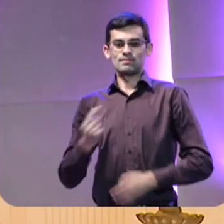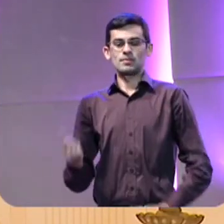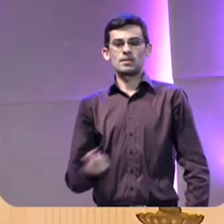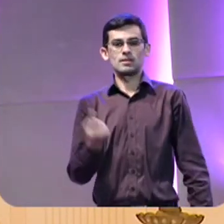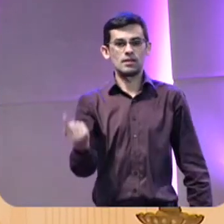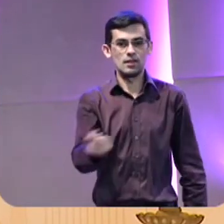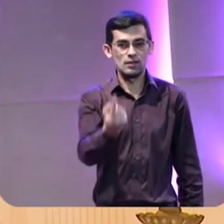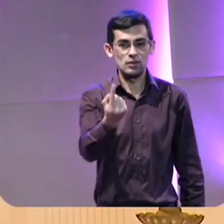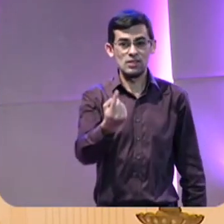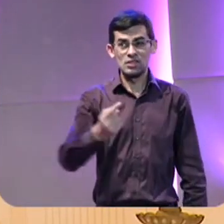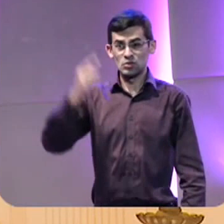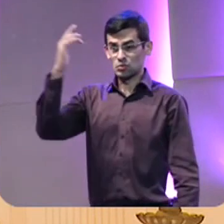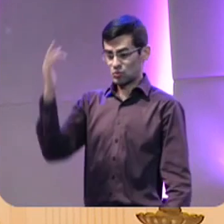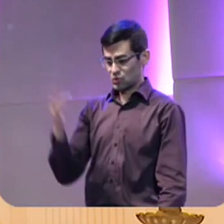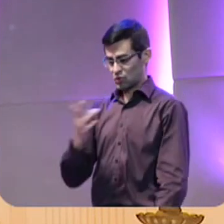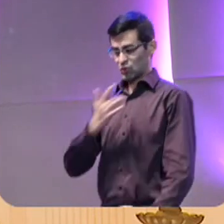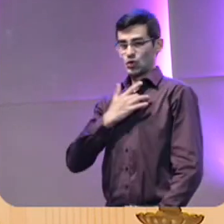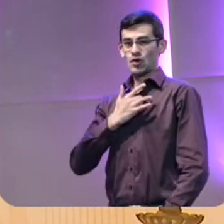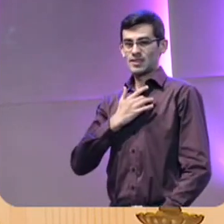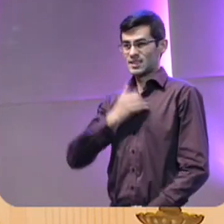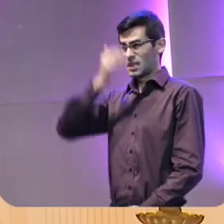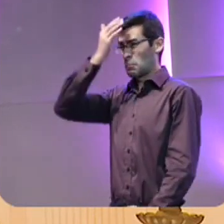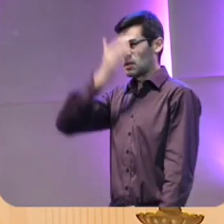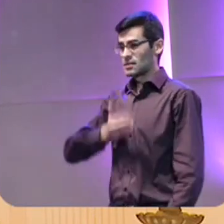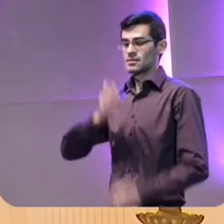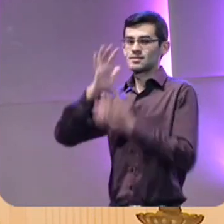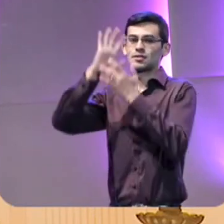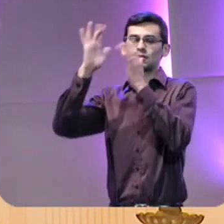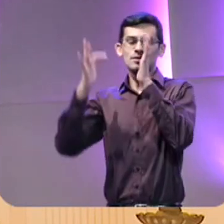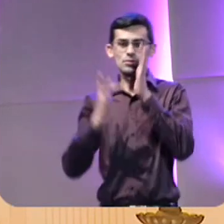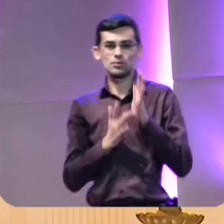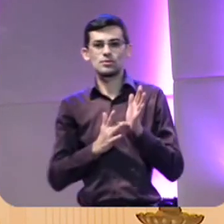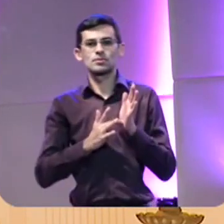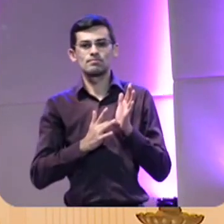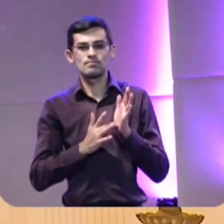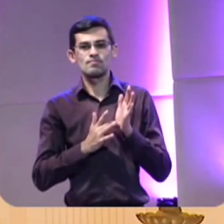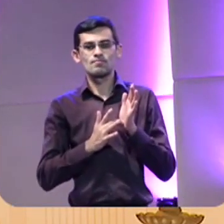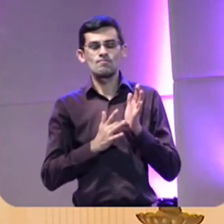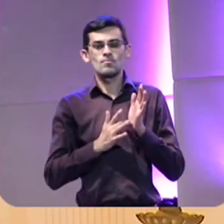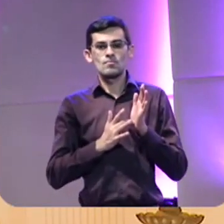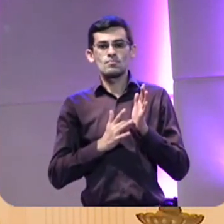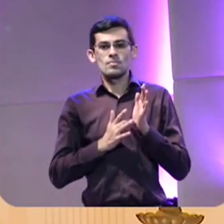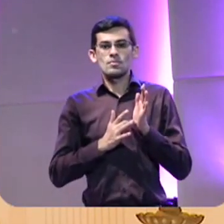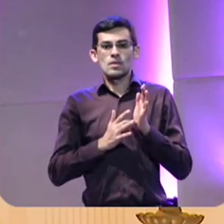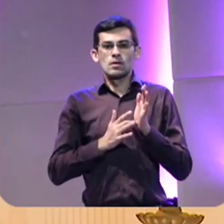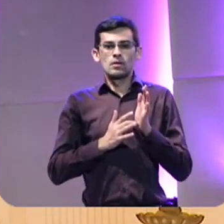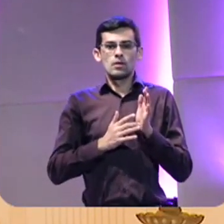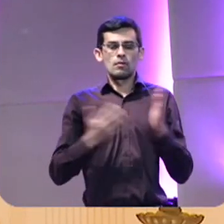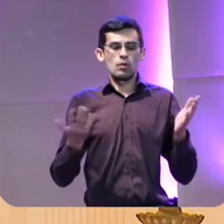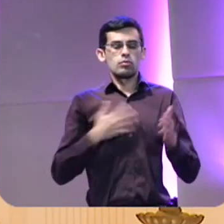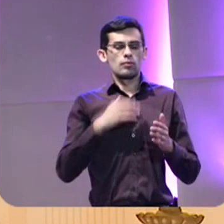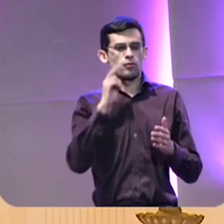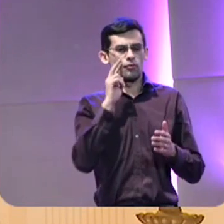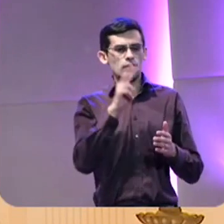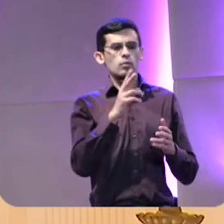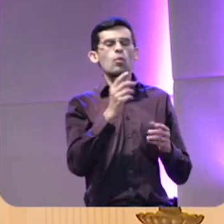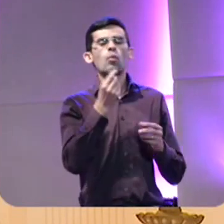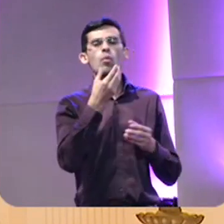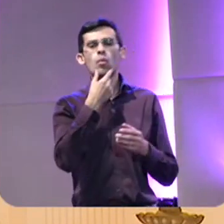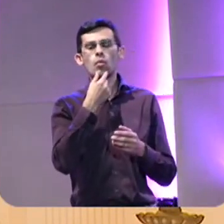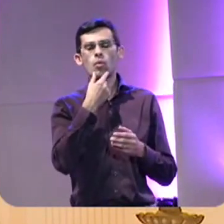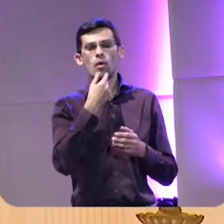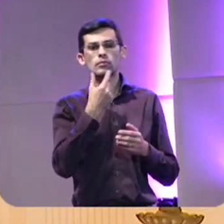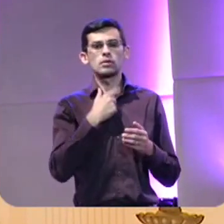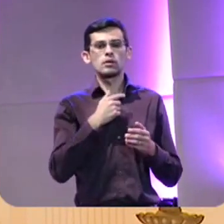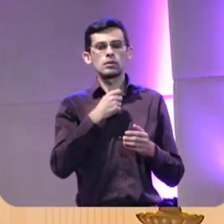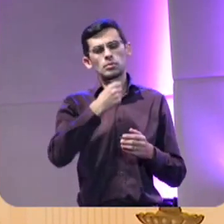eterna, do toque e da presença de Jesus. Eu ouvia um comentarista de